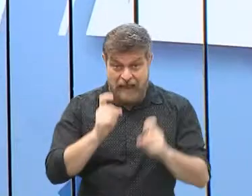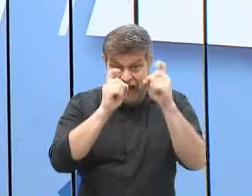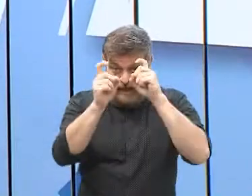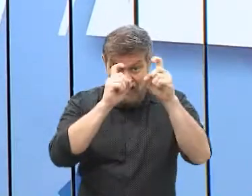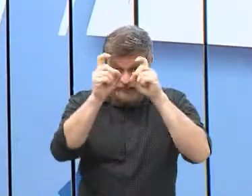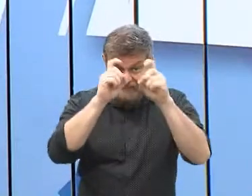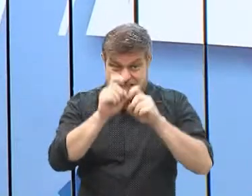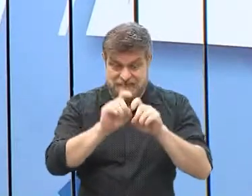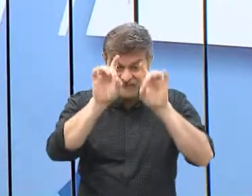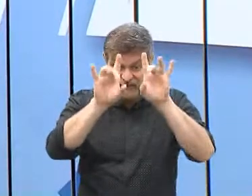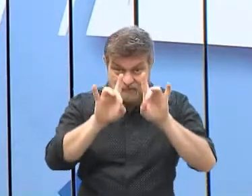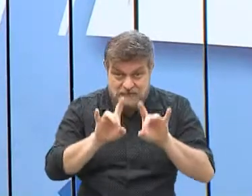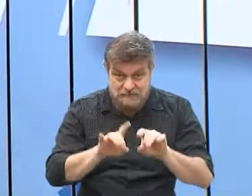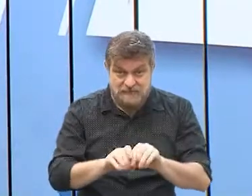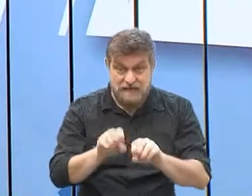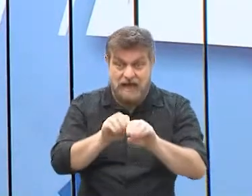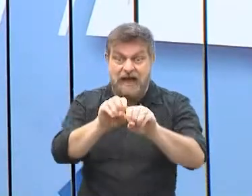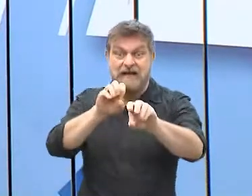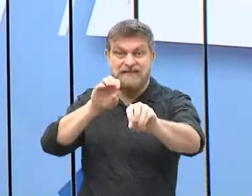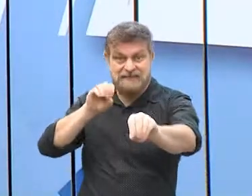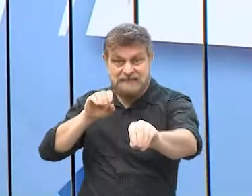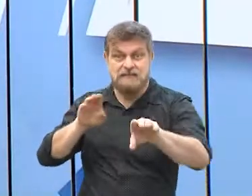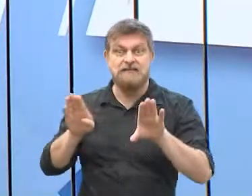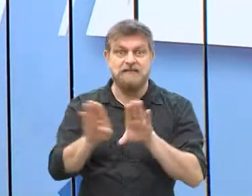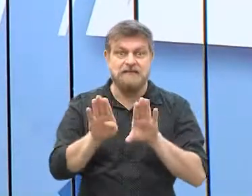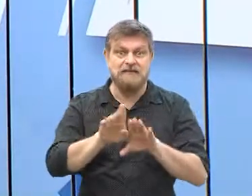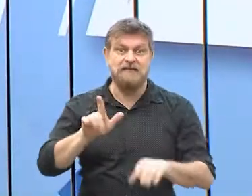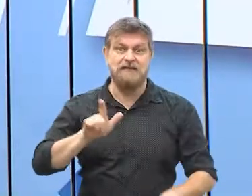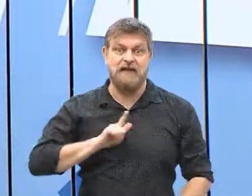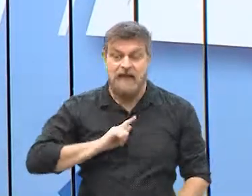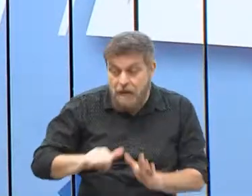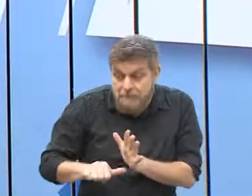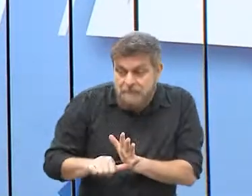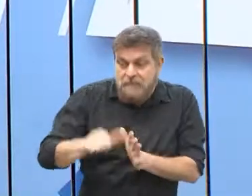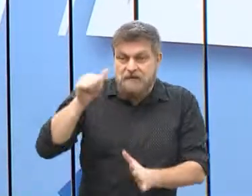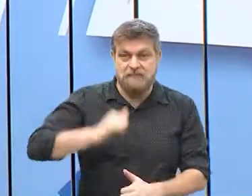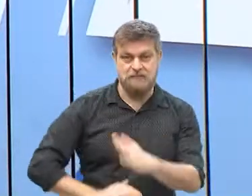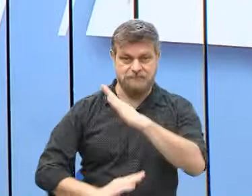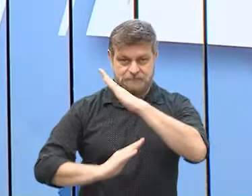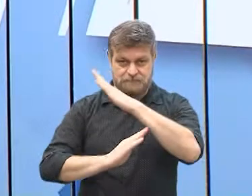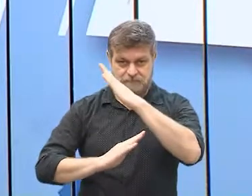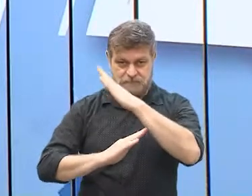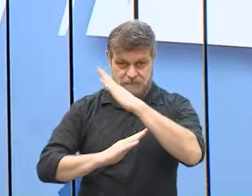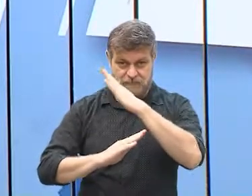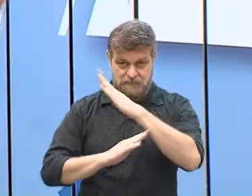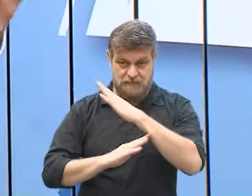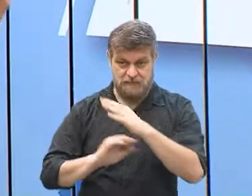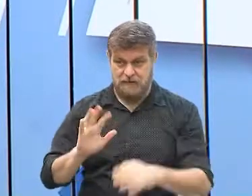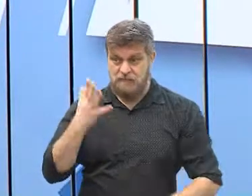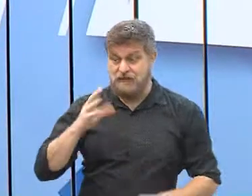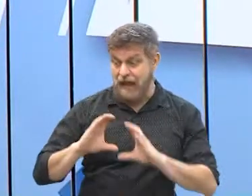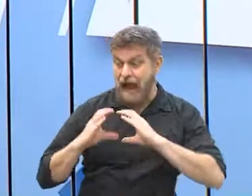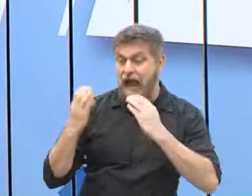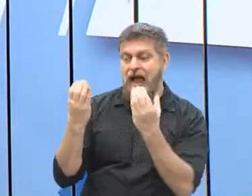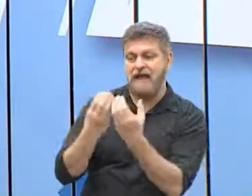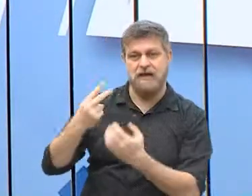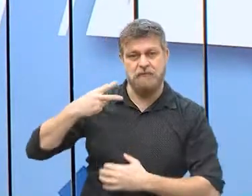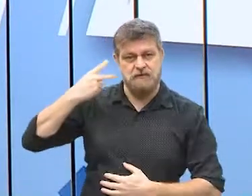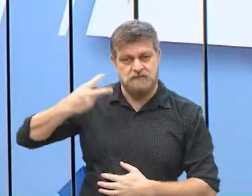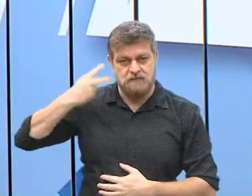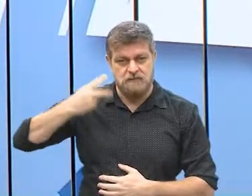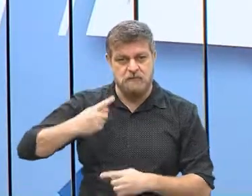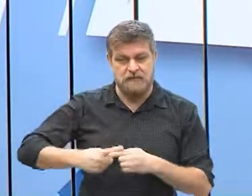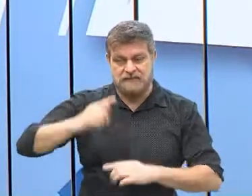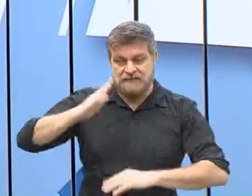distância, isso é algo inédito. É a primeira vez que a Câmara de Campinas e as câmaras em geral, porque essa prática